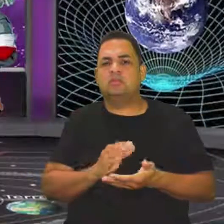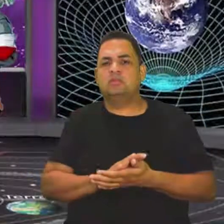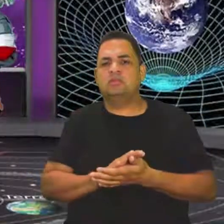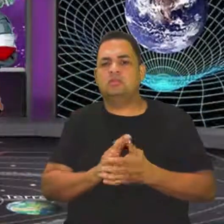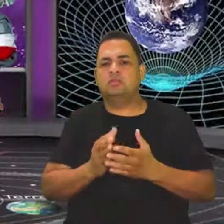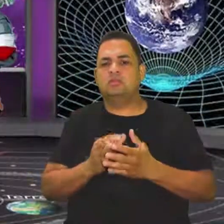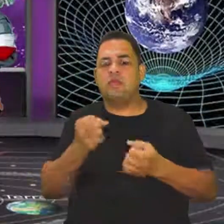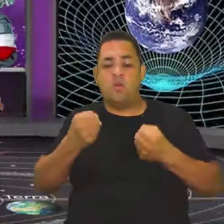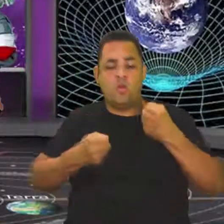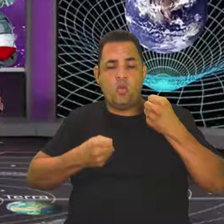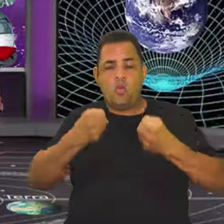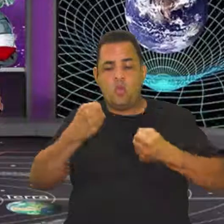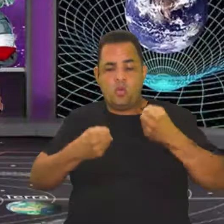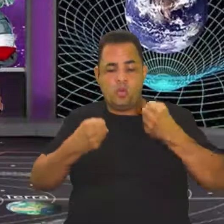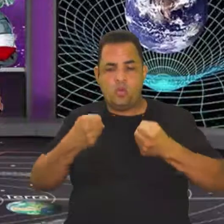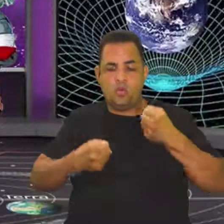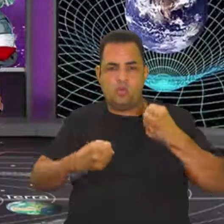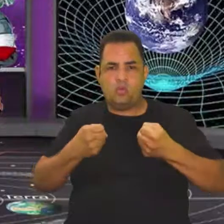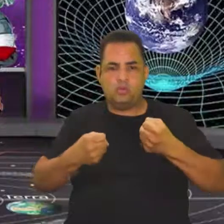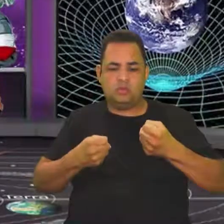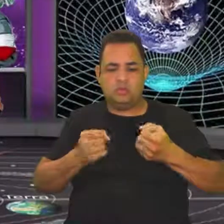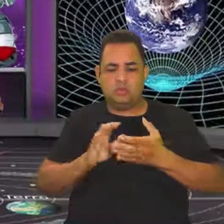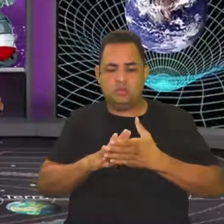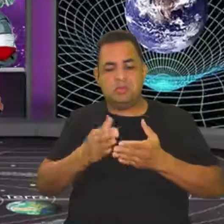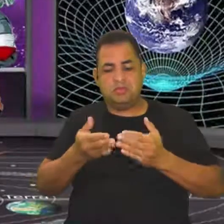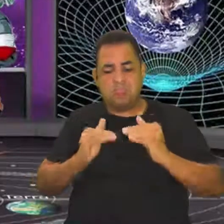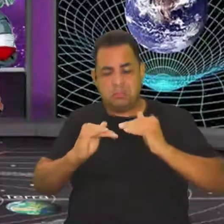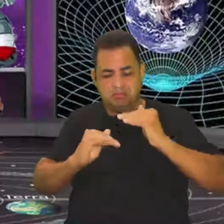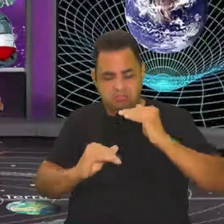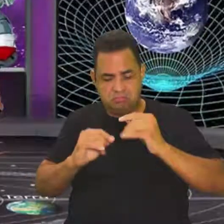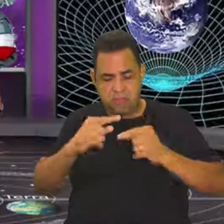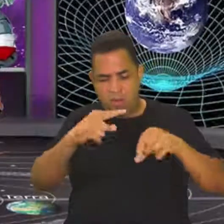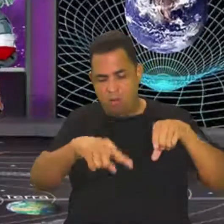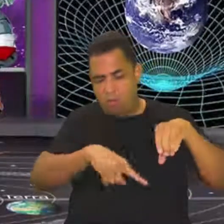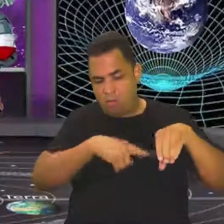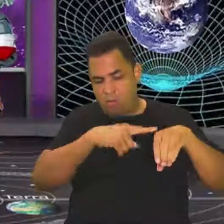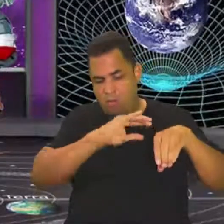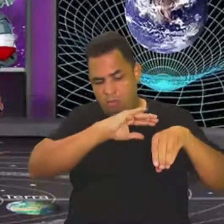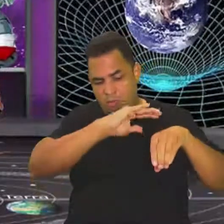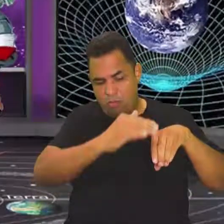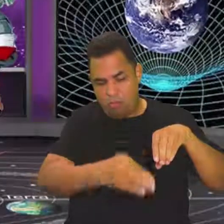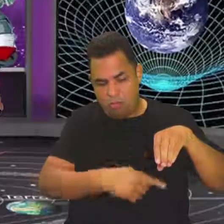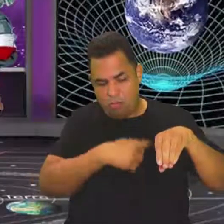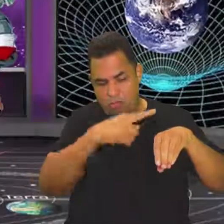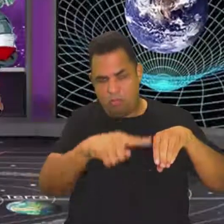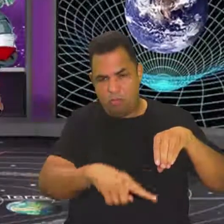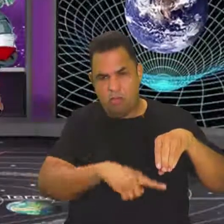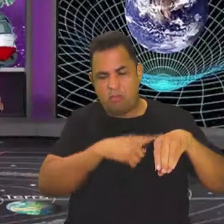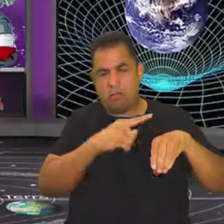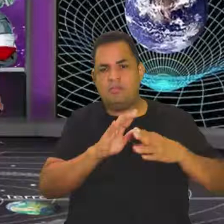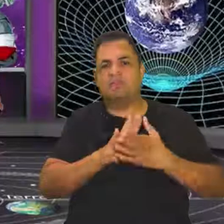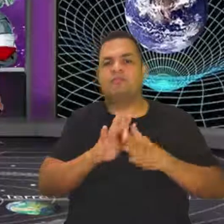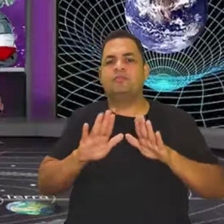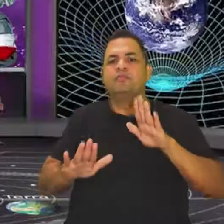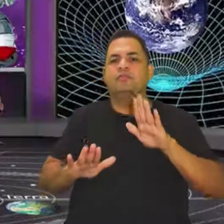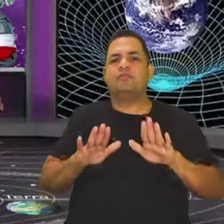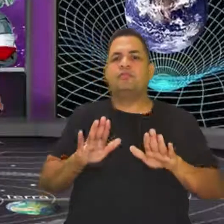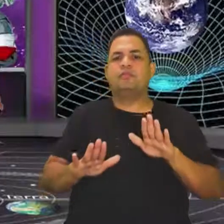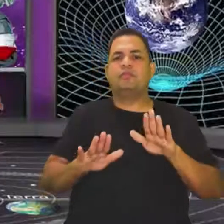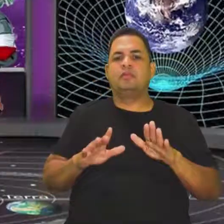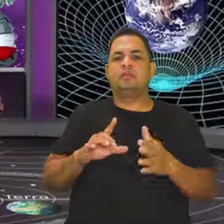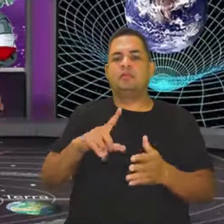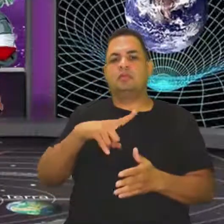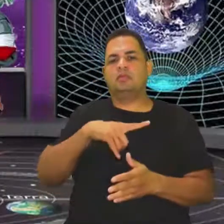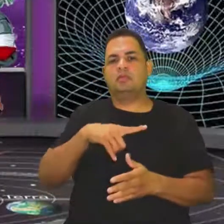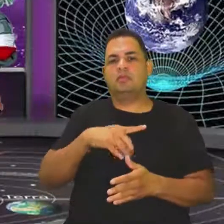carro ter um isolante. Então o que tem que ser feito? Em algumas situações se abrigar, tomar cuidado, ter